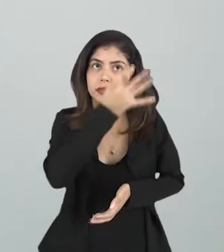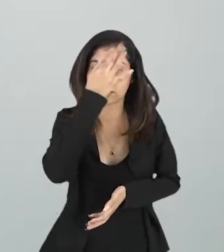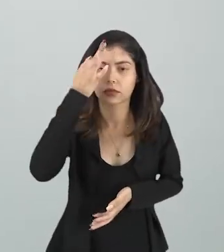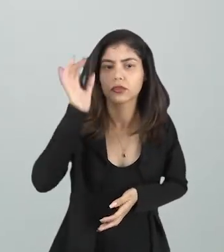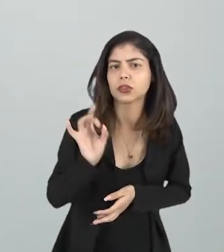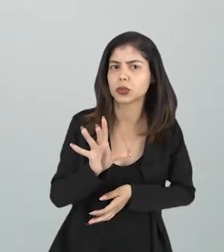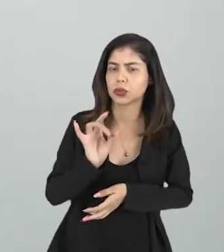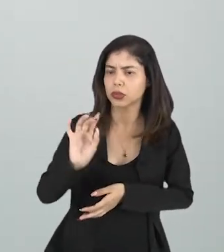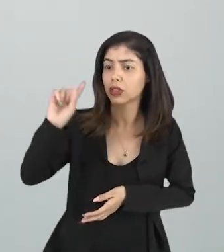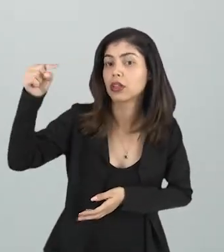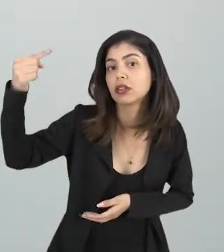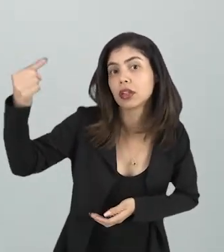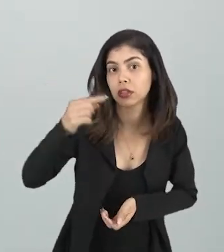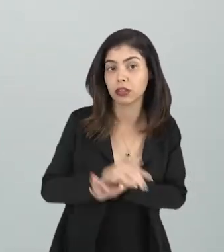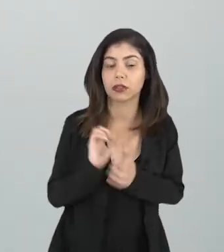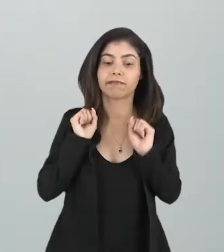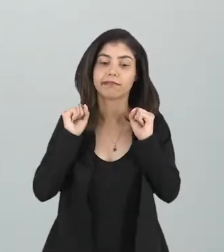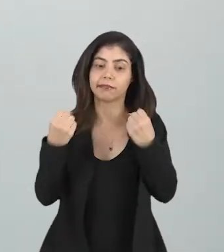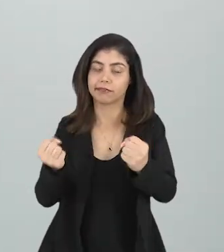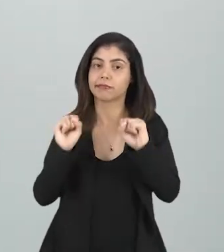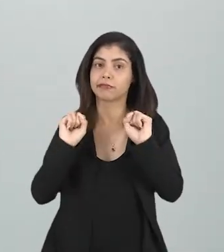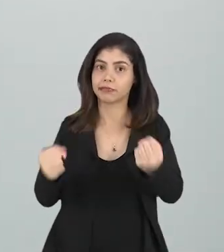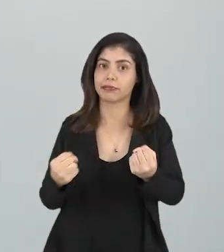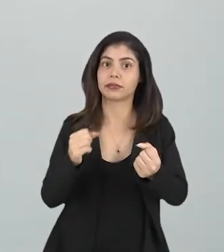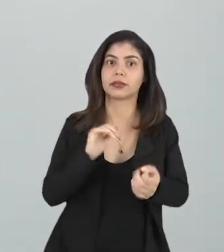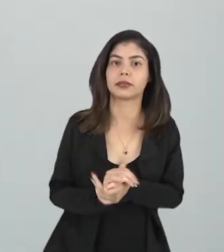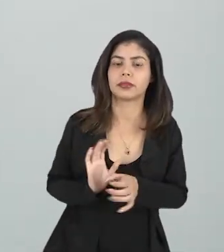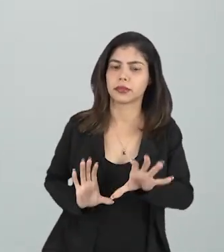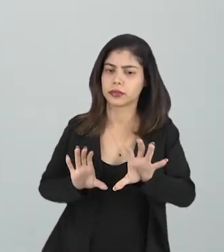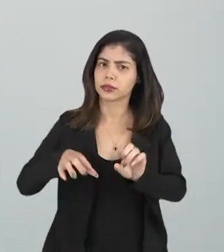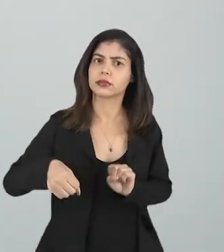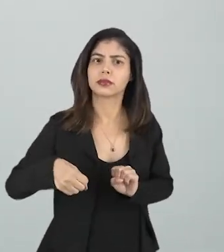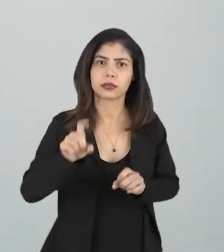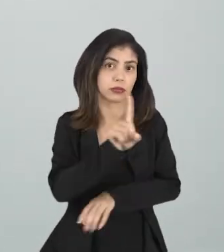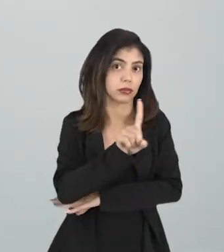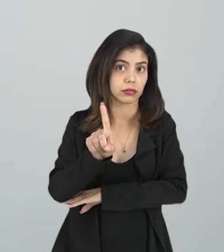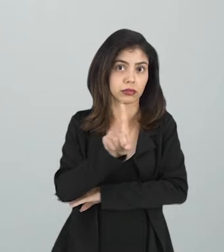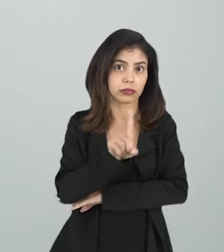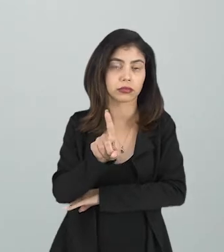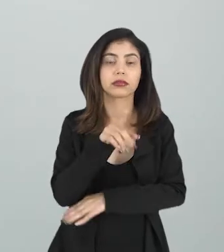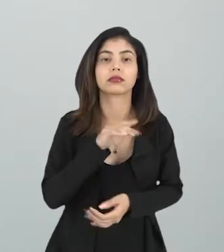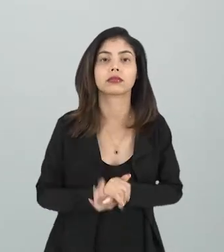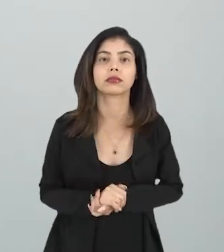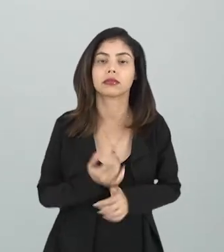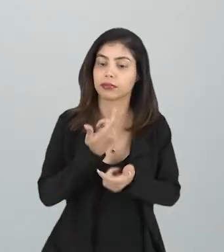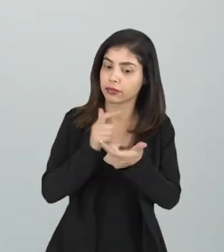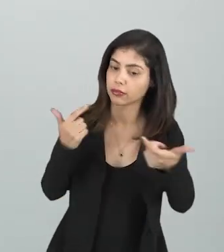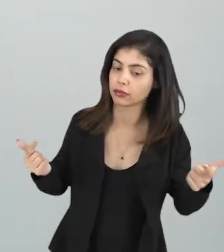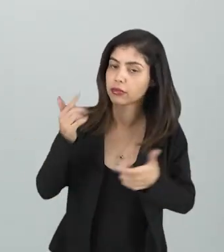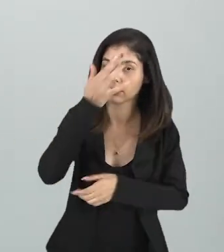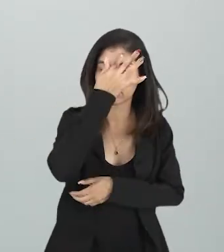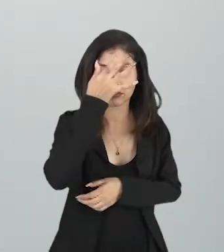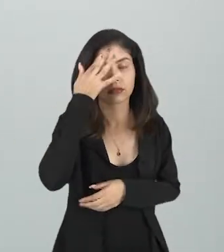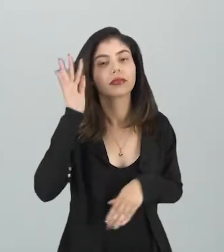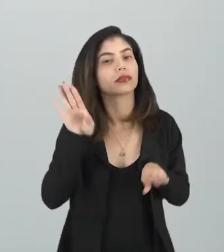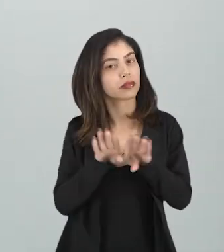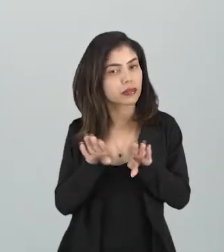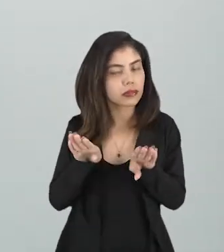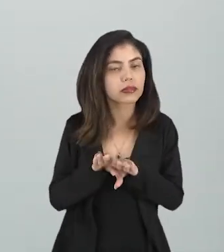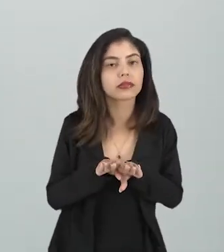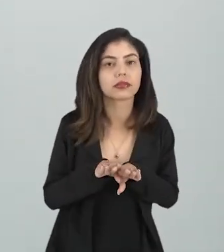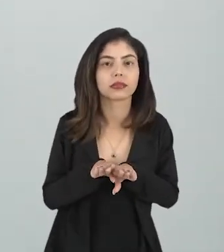não é simplesmente aquele que está na academia, que vai para a faculdade, que tem um diploma, né? Nós temos aí grandes filósofos que estão